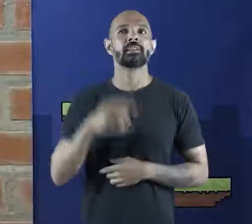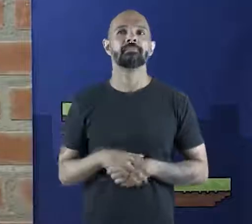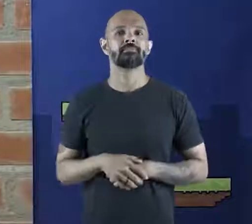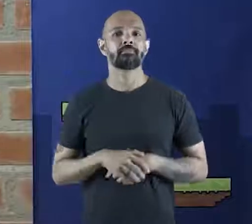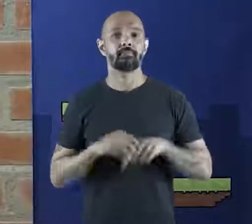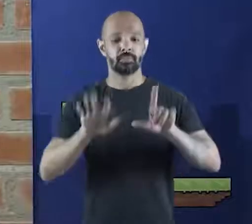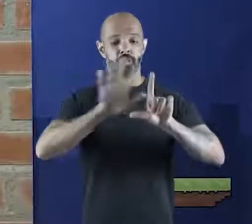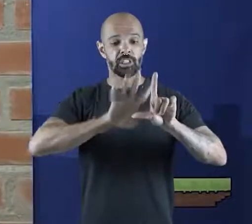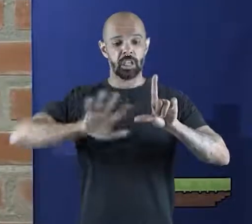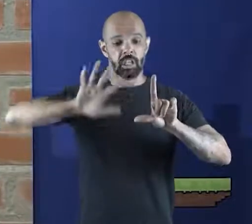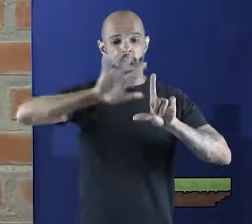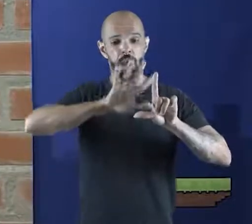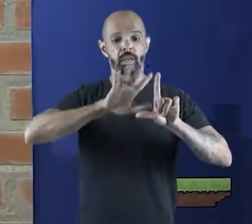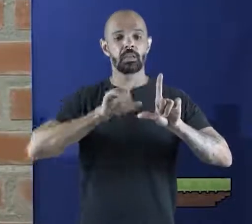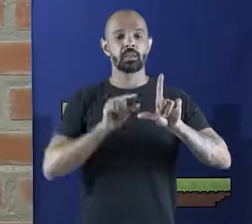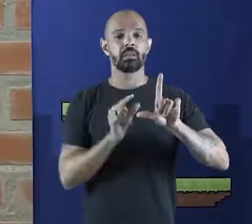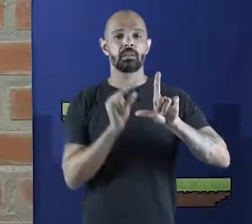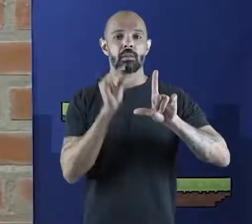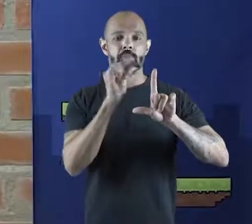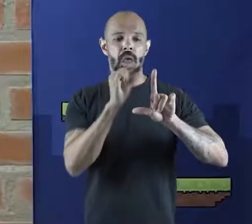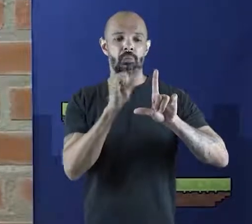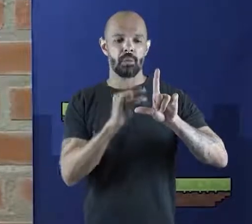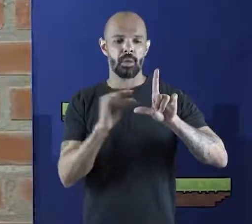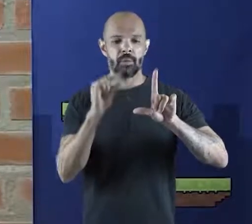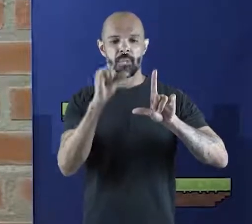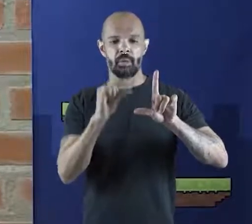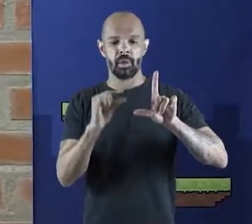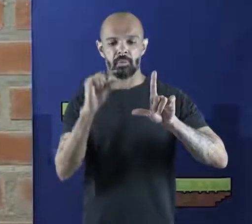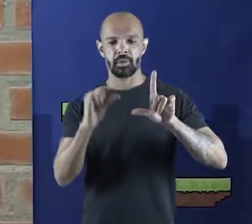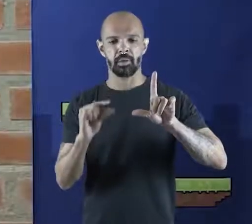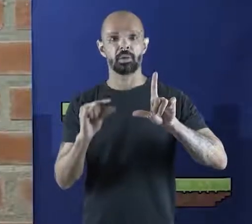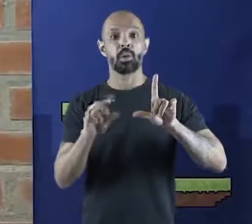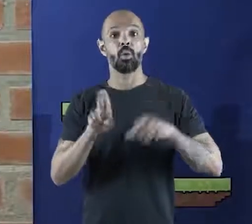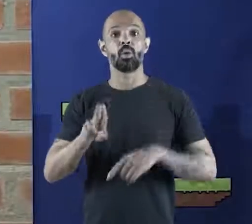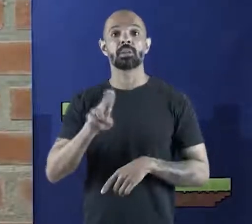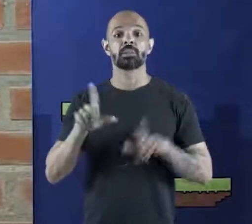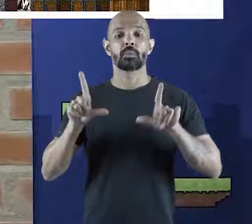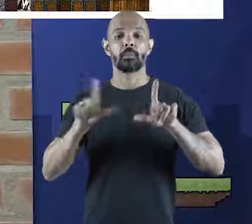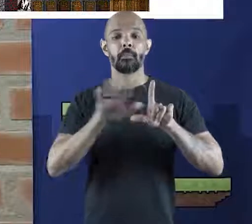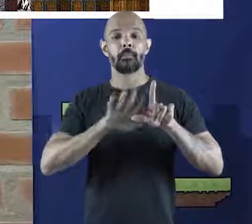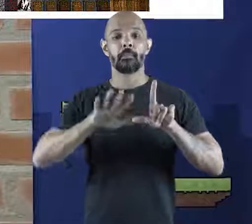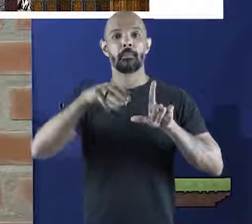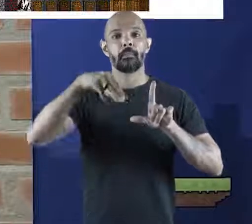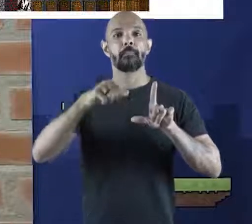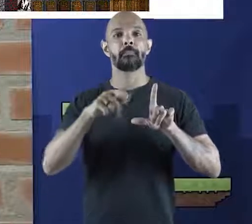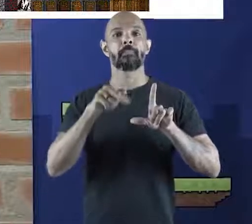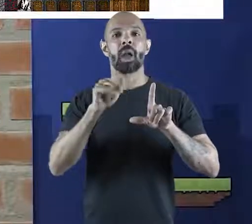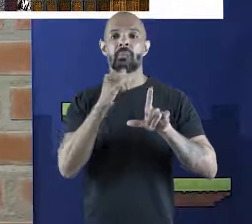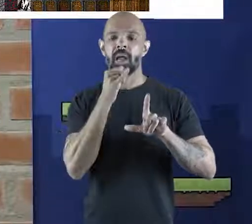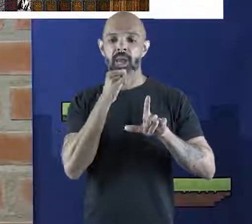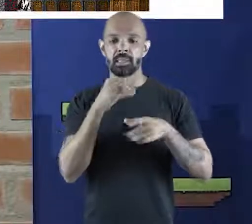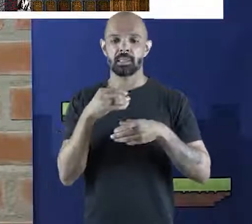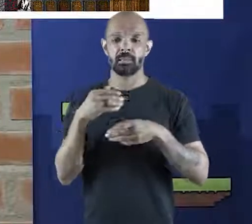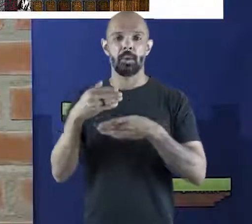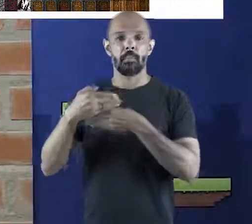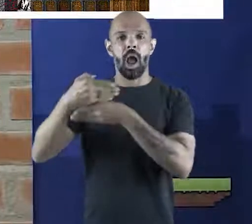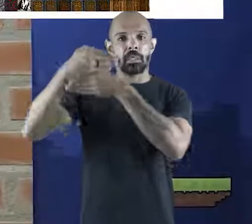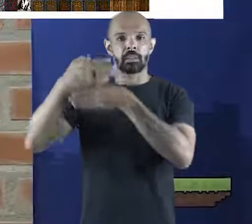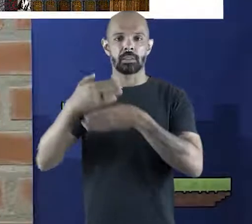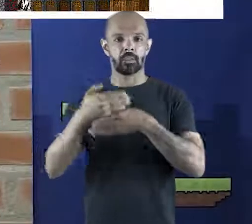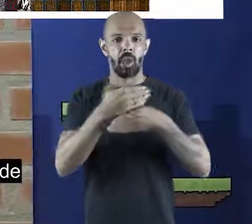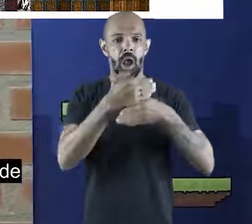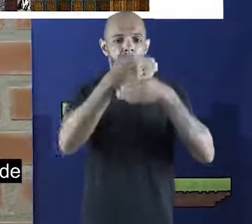tem um cenário que é composto por pequenas imagens quadradas. O pessoal usa muito isso em mapa. Ele vai desenhando, por exemplo, paredezinha,